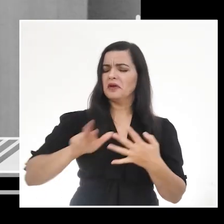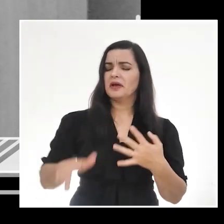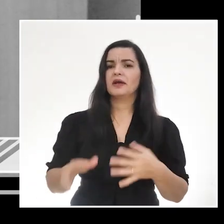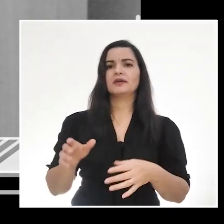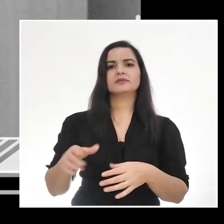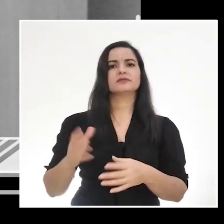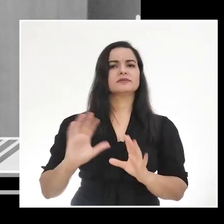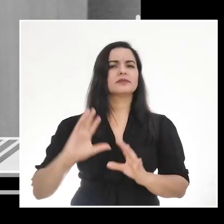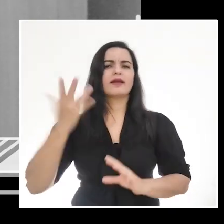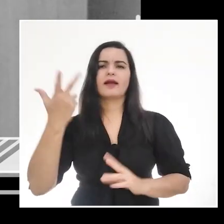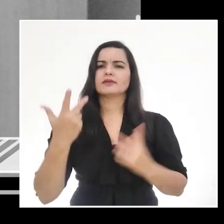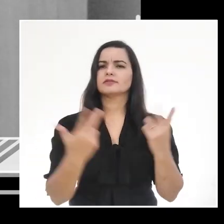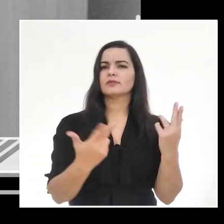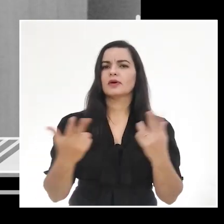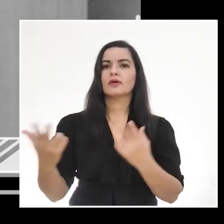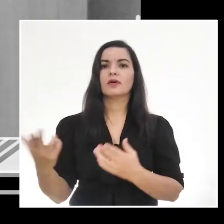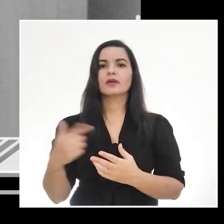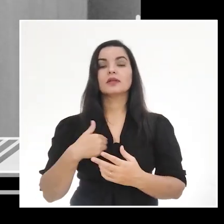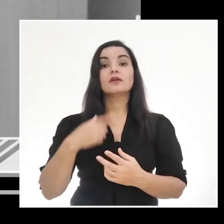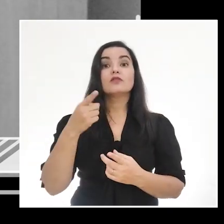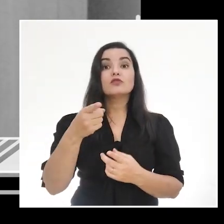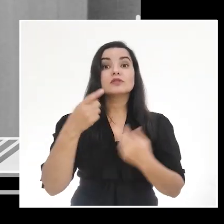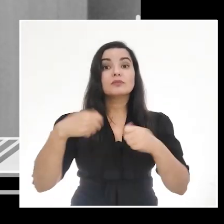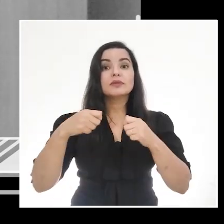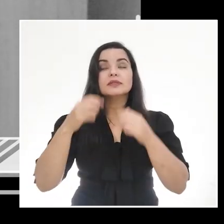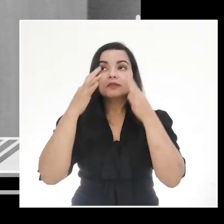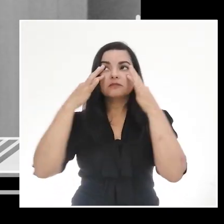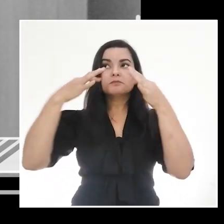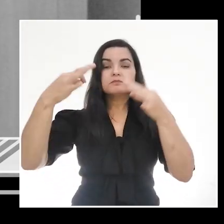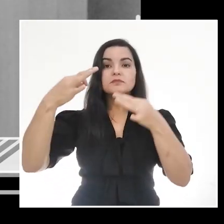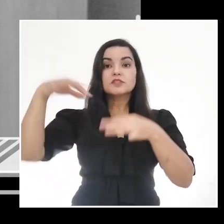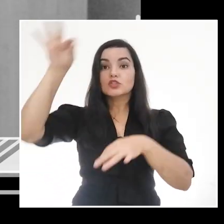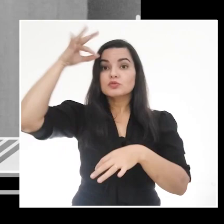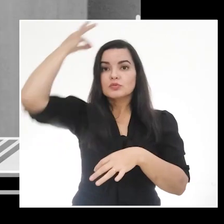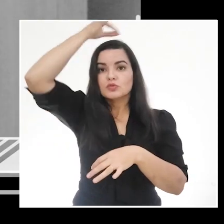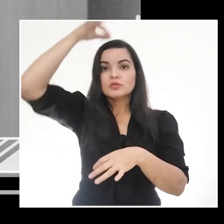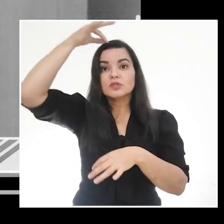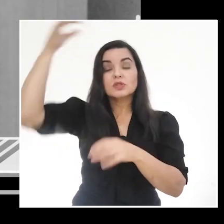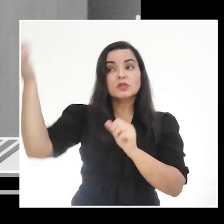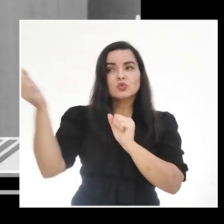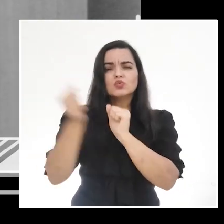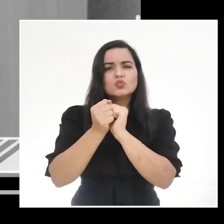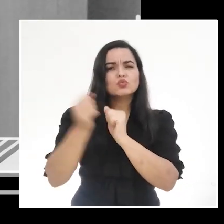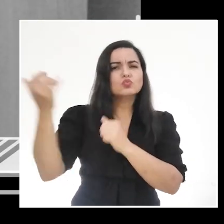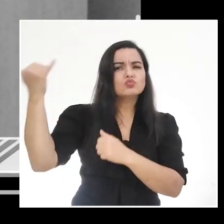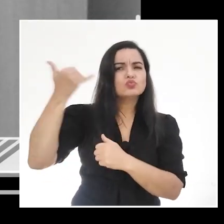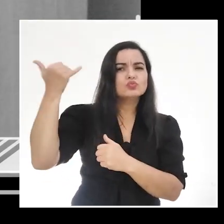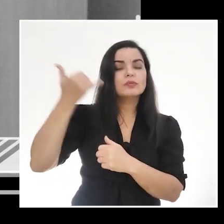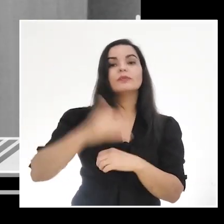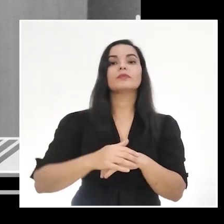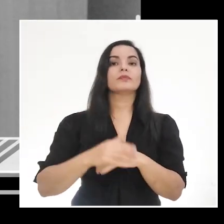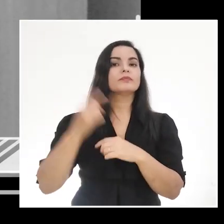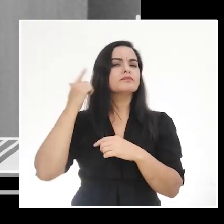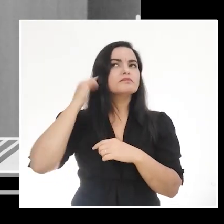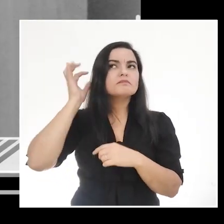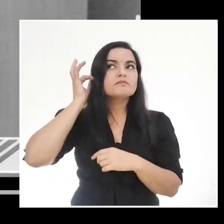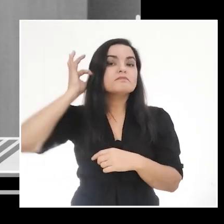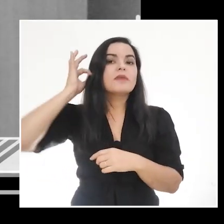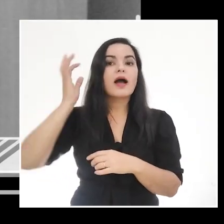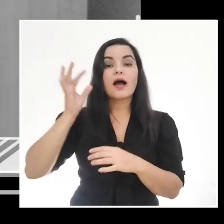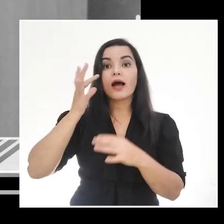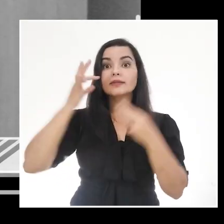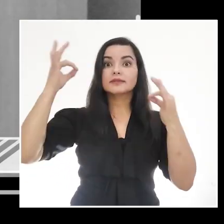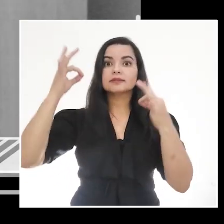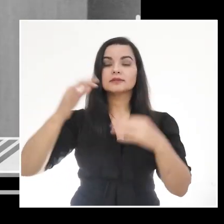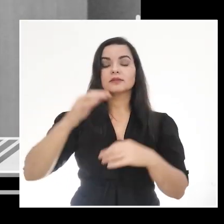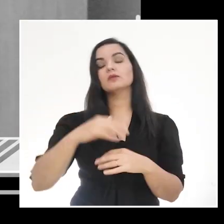nela, entendeu? Eu tenho vários casos assim, é sintonia fina com o Espírito Santo, é estar com o ouvido aberto, porque